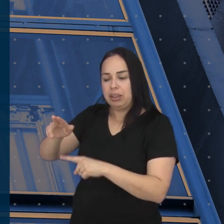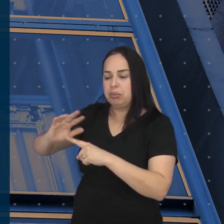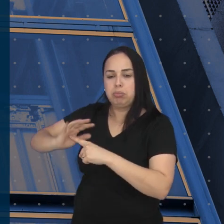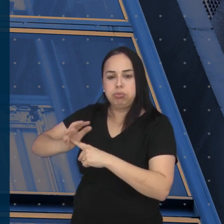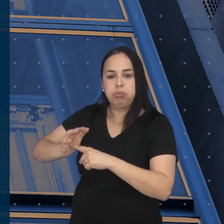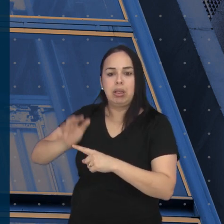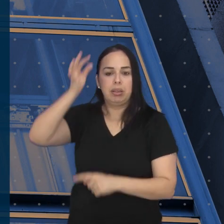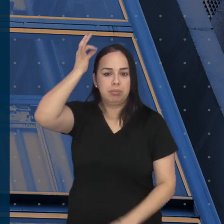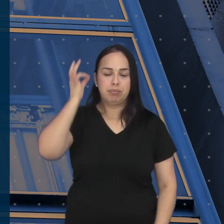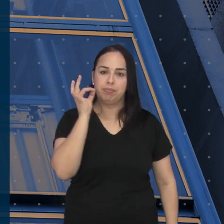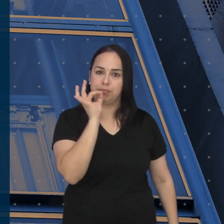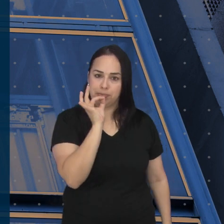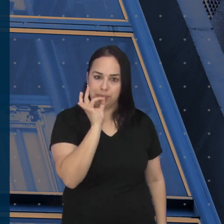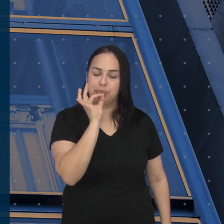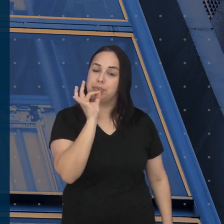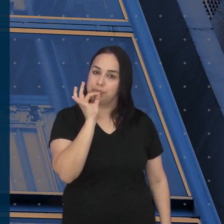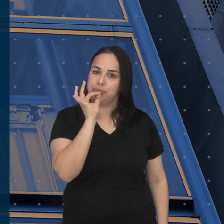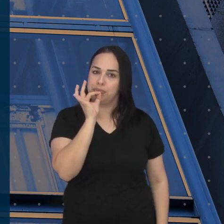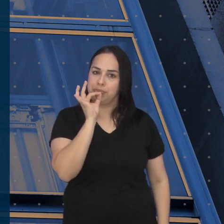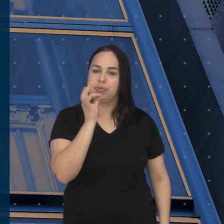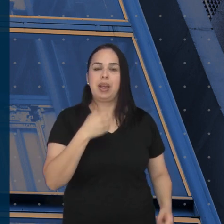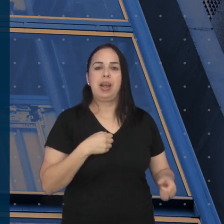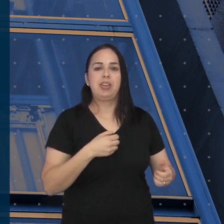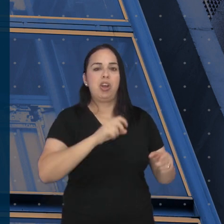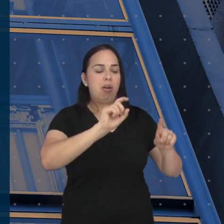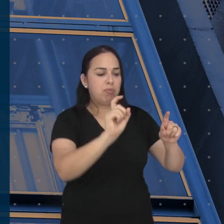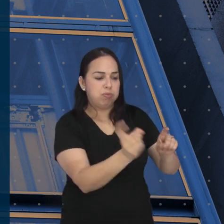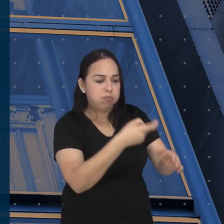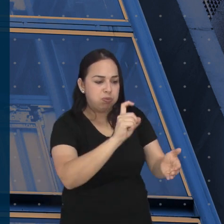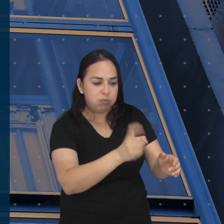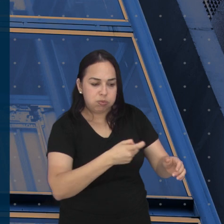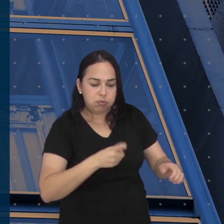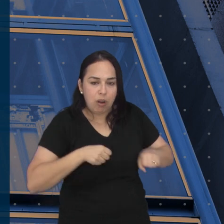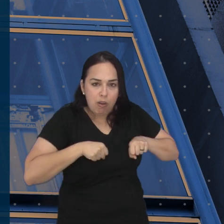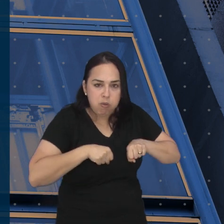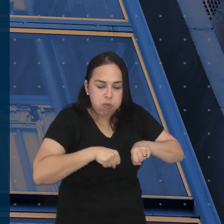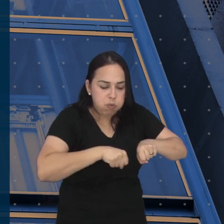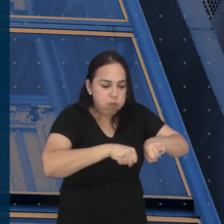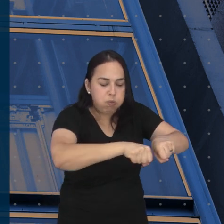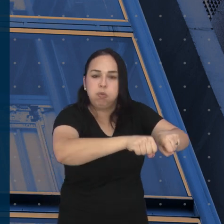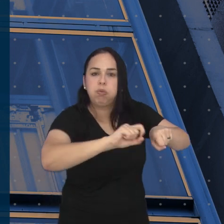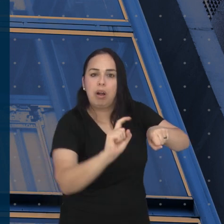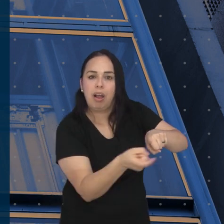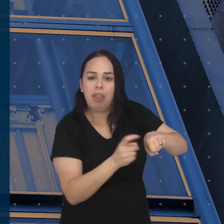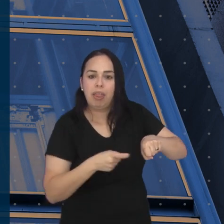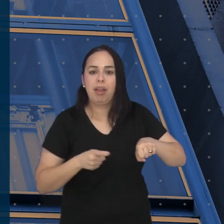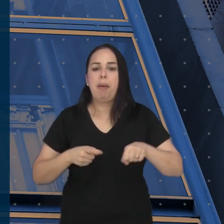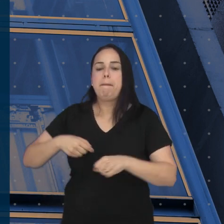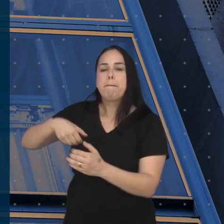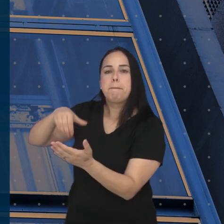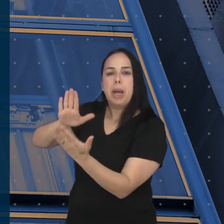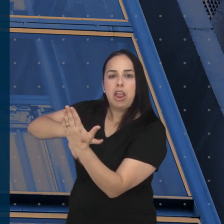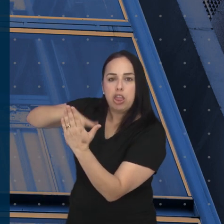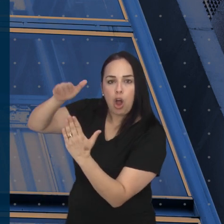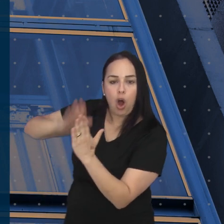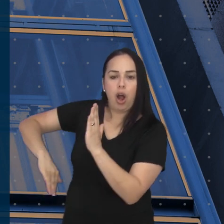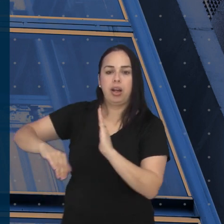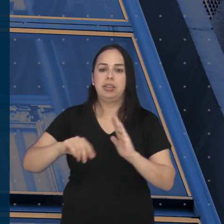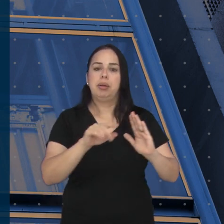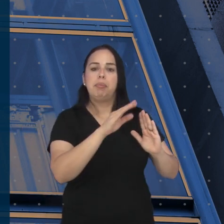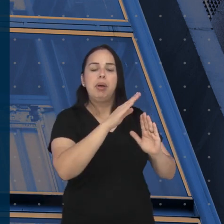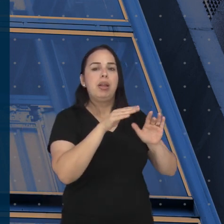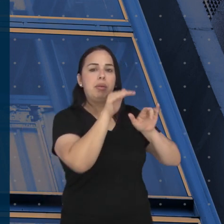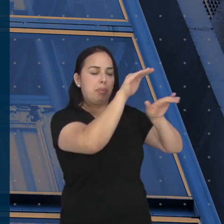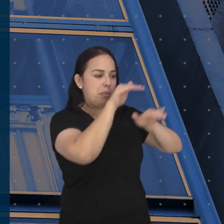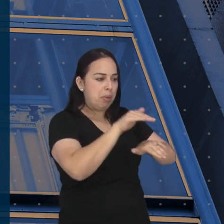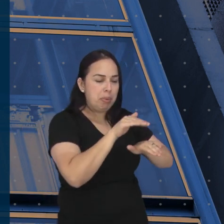de teleatendimento, operador de máquina roçadeira, pedreiro, pintor de obras, pintor de veículos, repositor